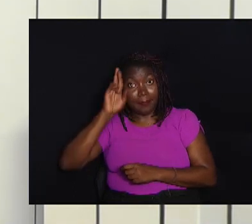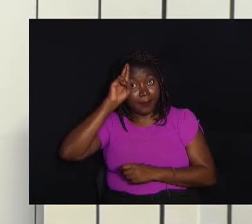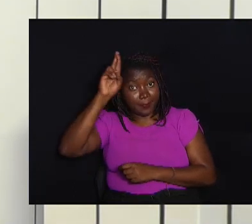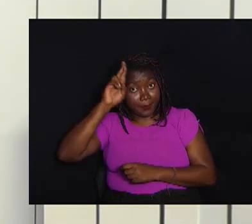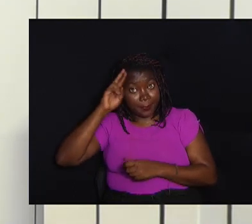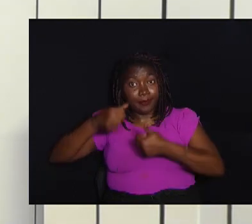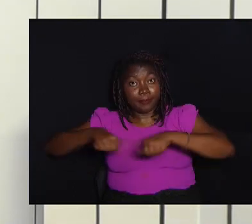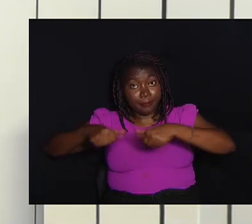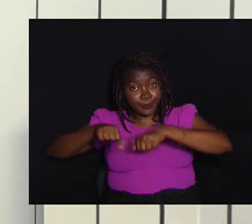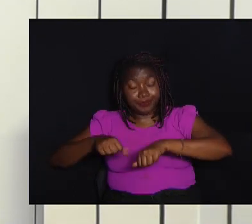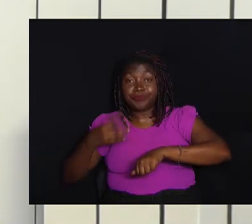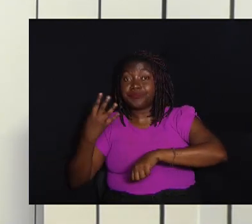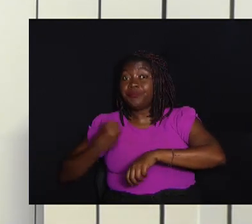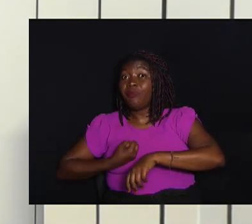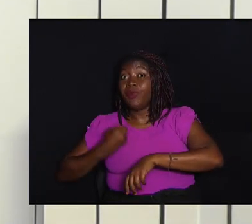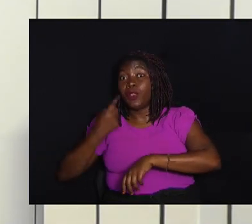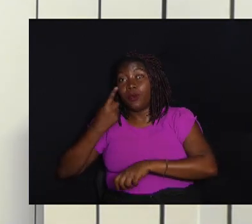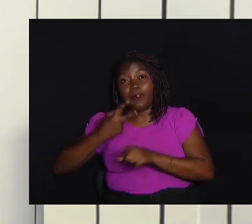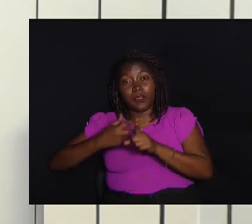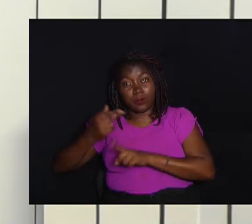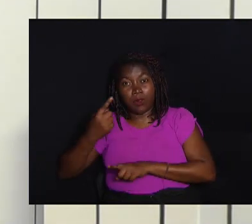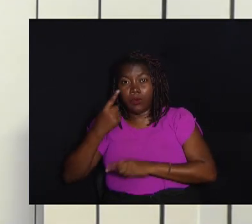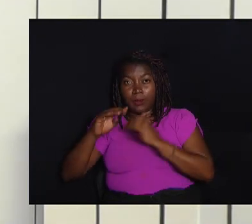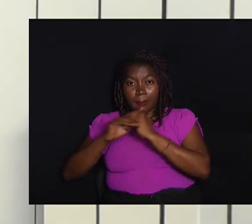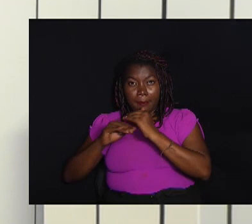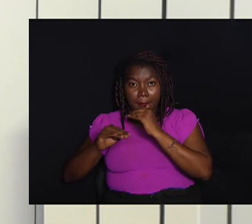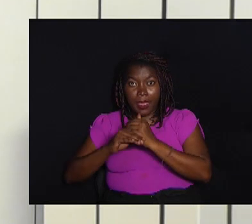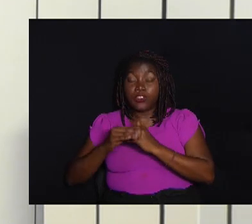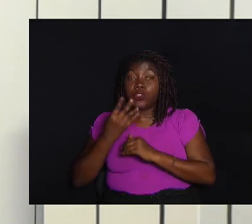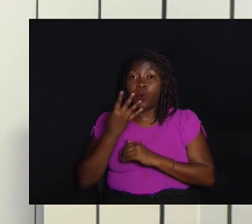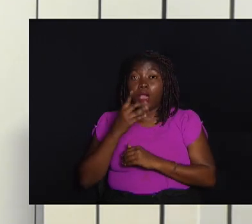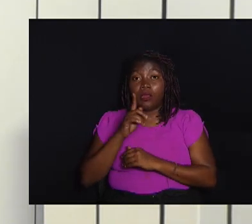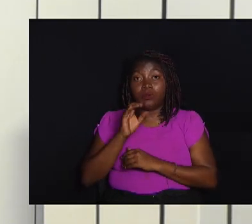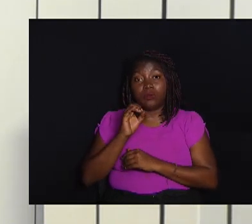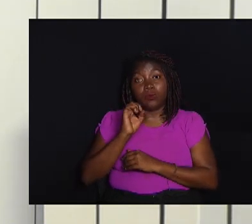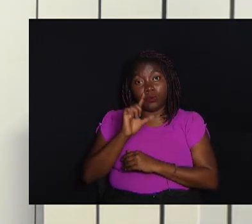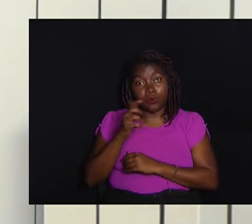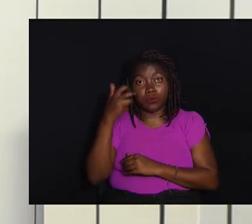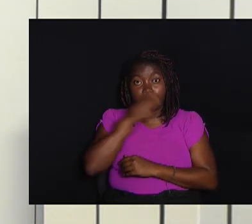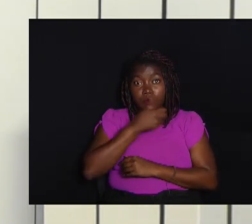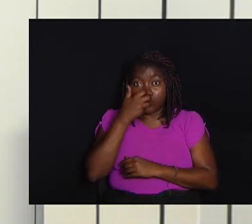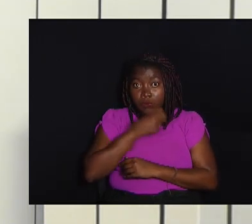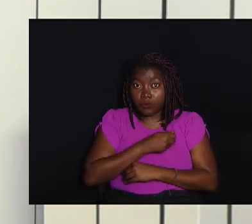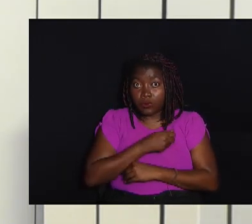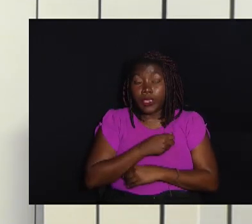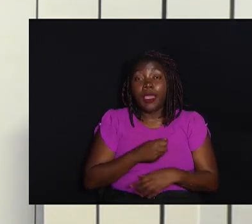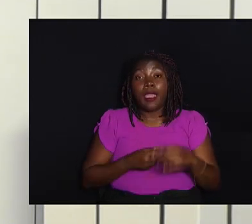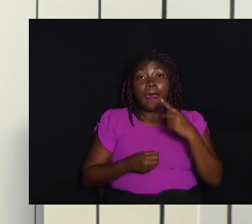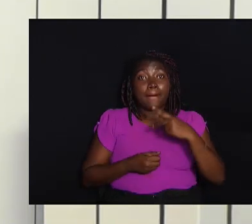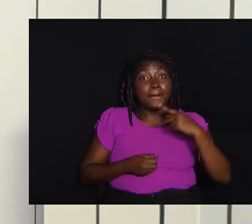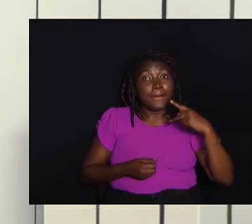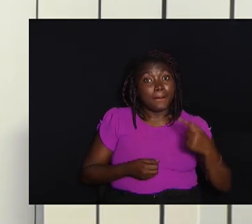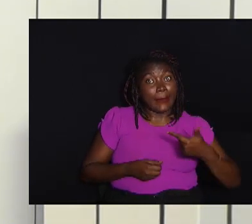tem 4 pontos, 1 vitória e 1 empate e 4 gols de saldo. A Ponte está na segunda colocação,